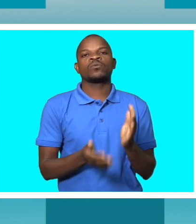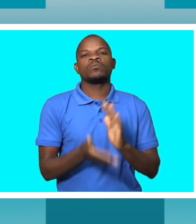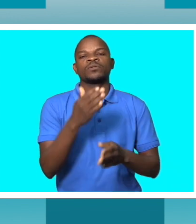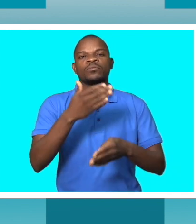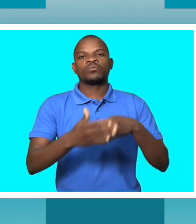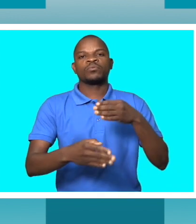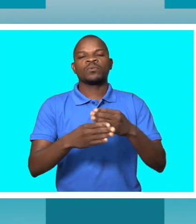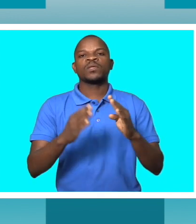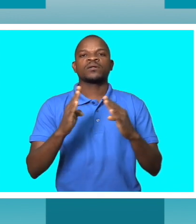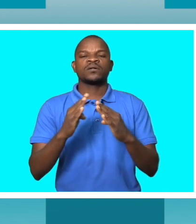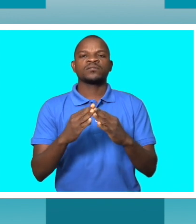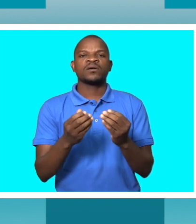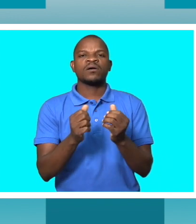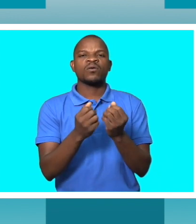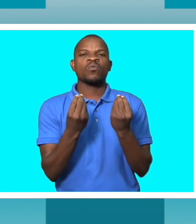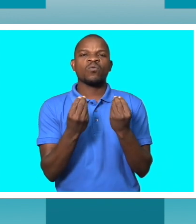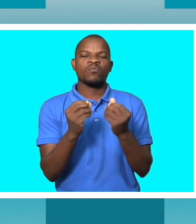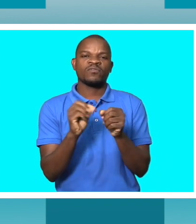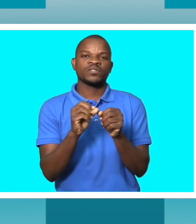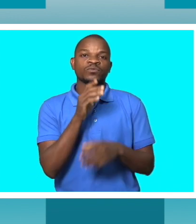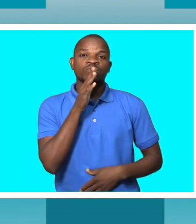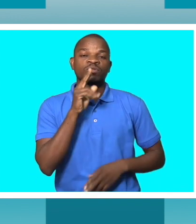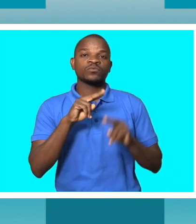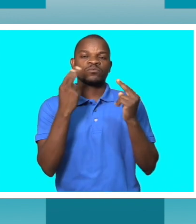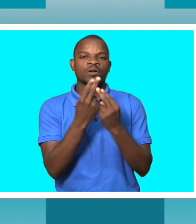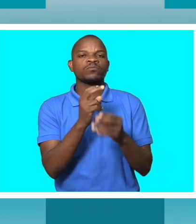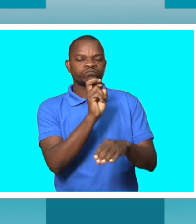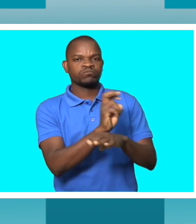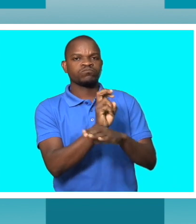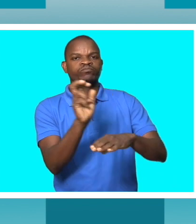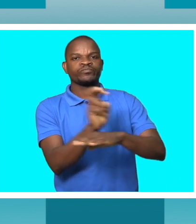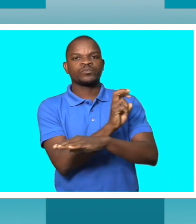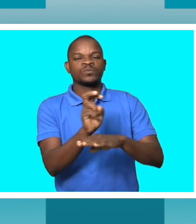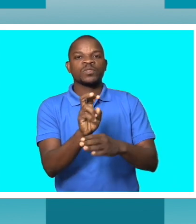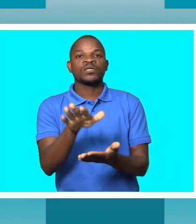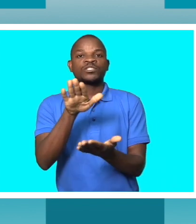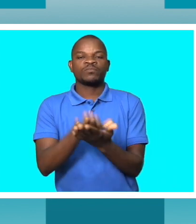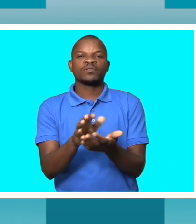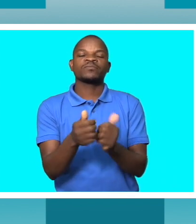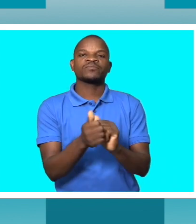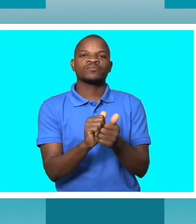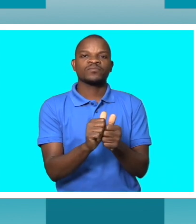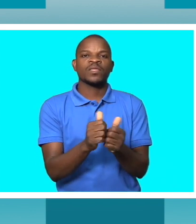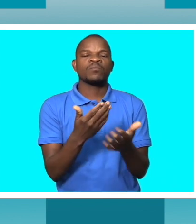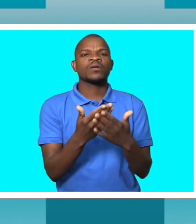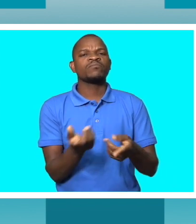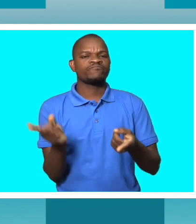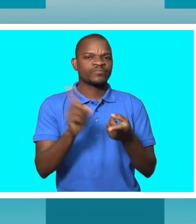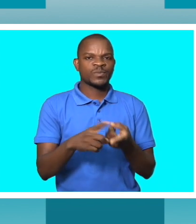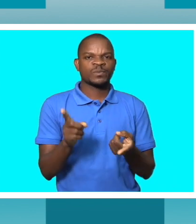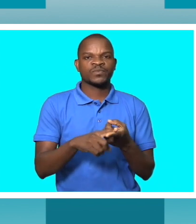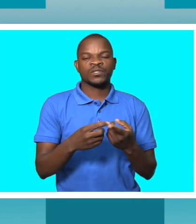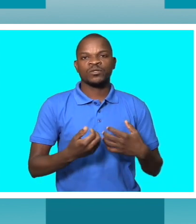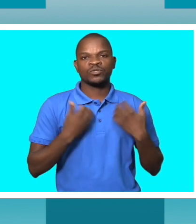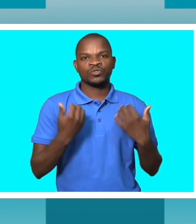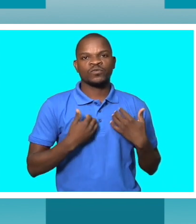casa, a idilidade está acotelada a situação de reservar os recente desportivos para que haja